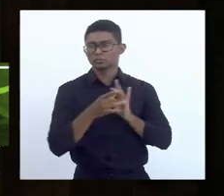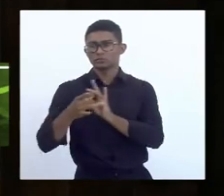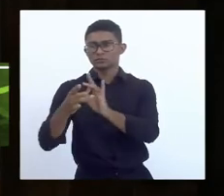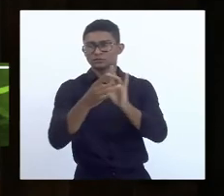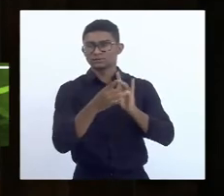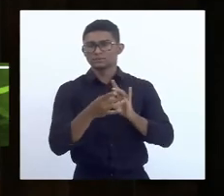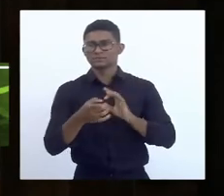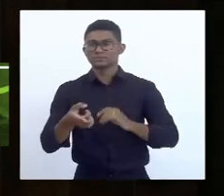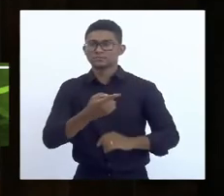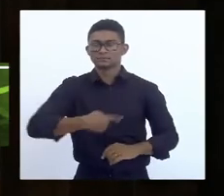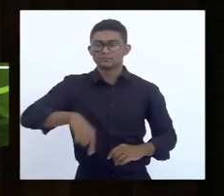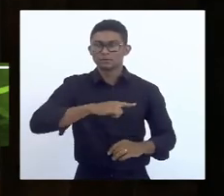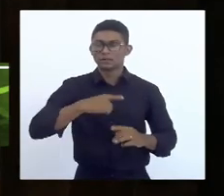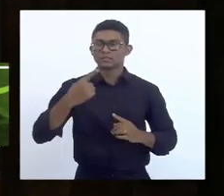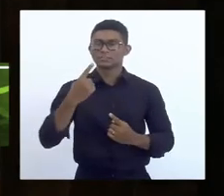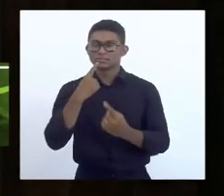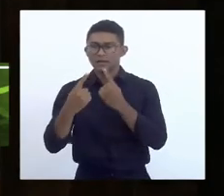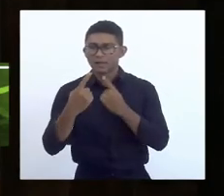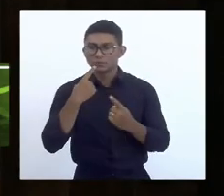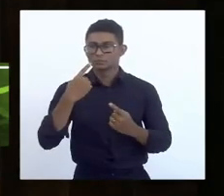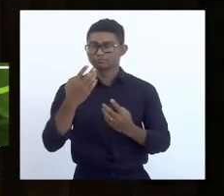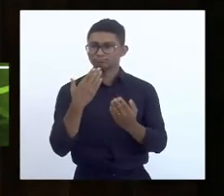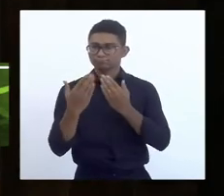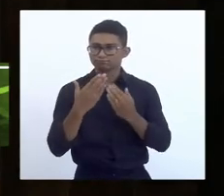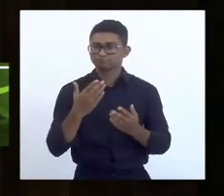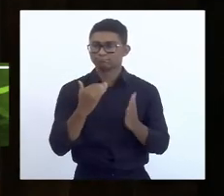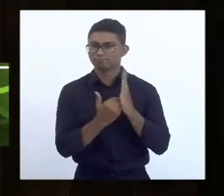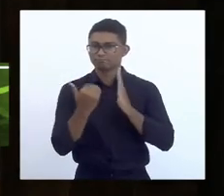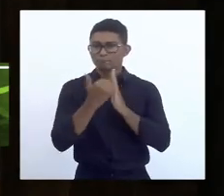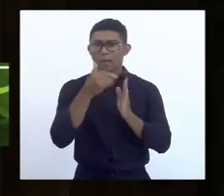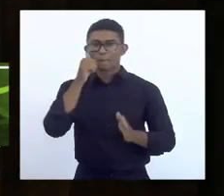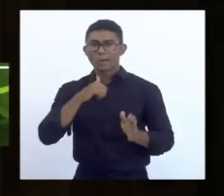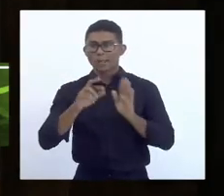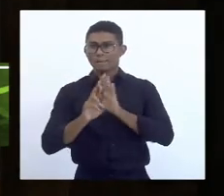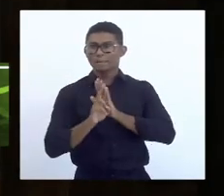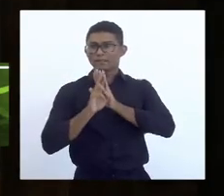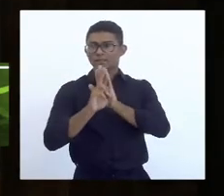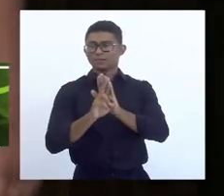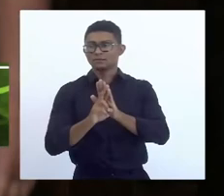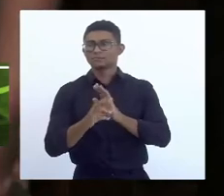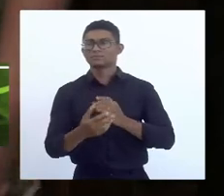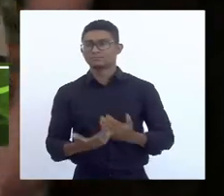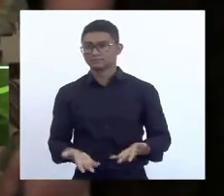tenhamos cada vez mais diálogos e mulheres representando e nos espaços de poder.